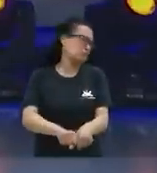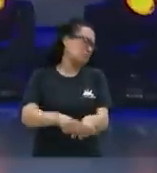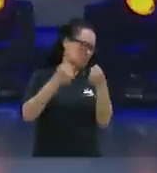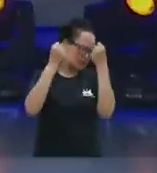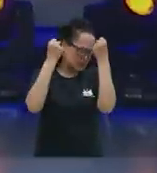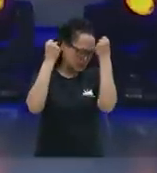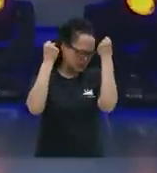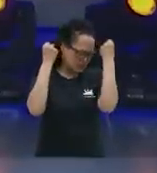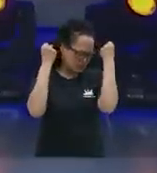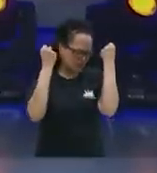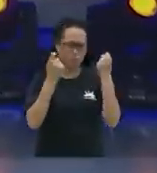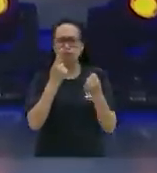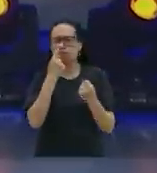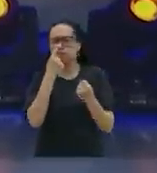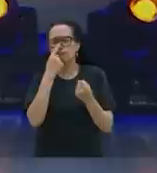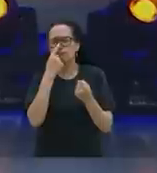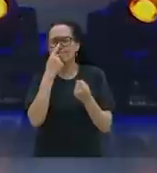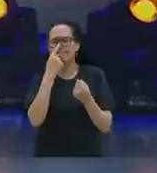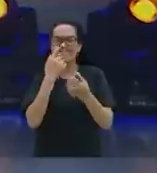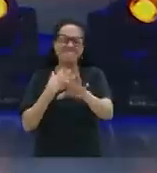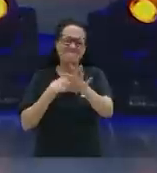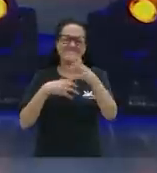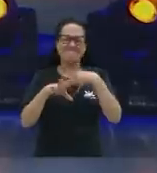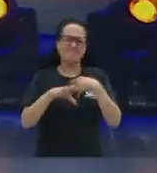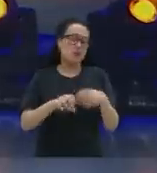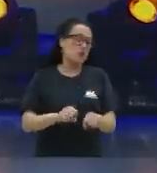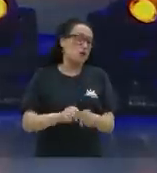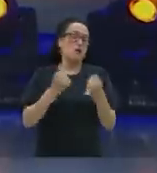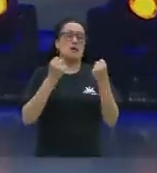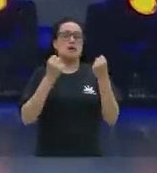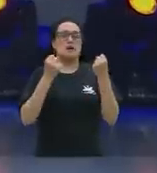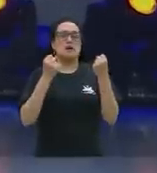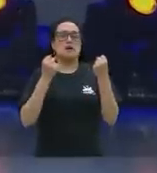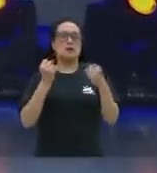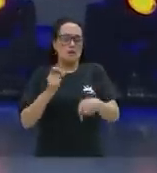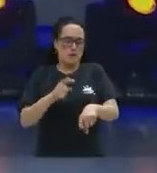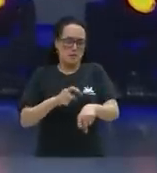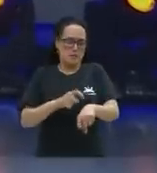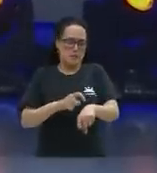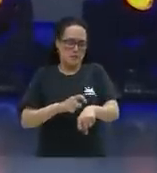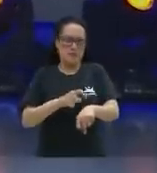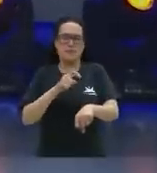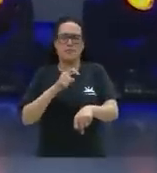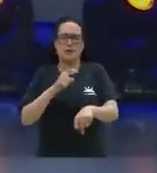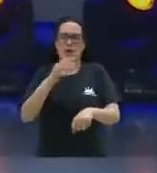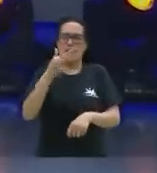distorcida, quando você toca na ferida, a pessoa dói mais,